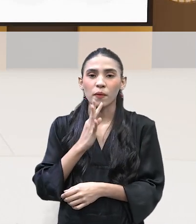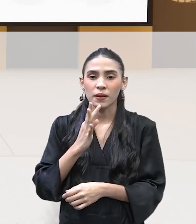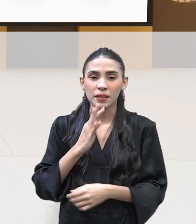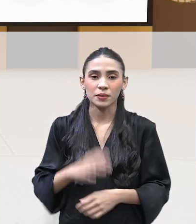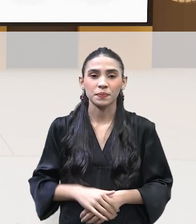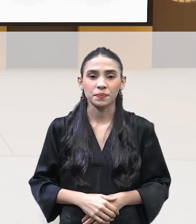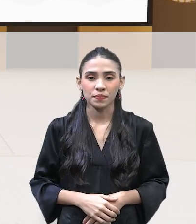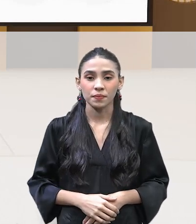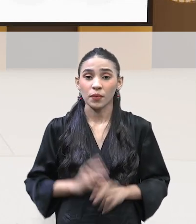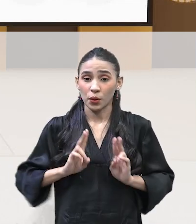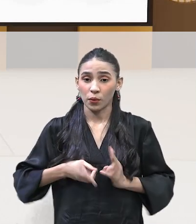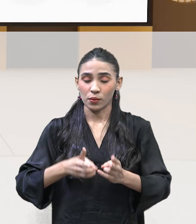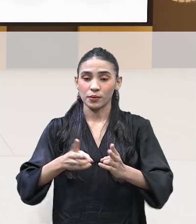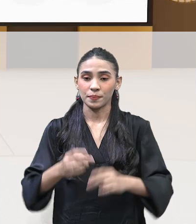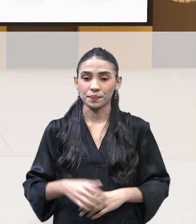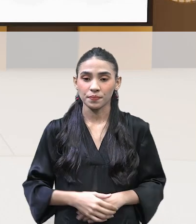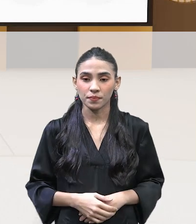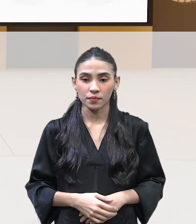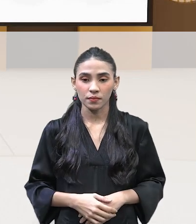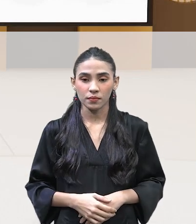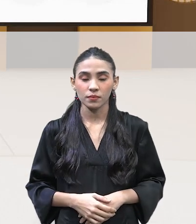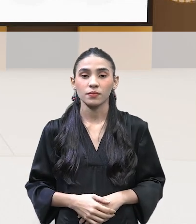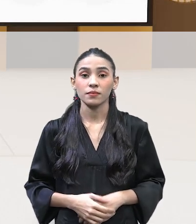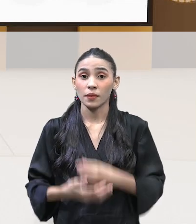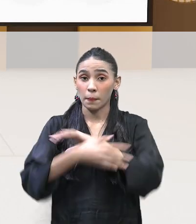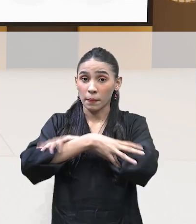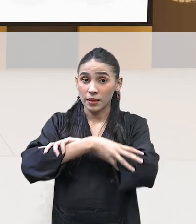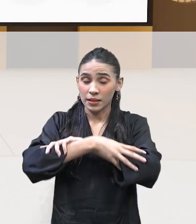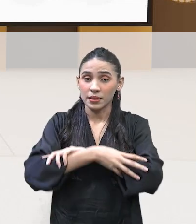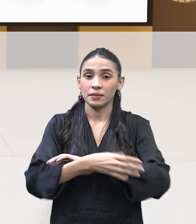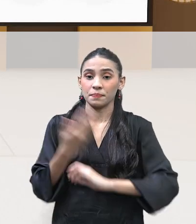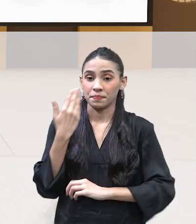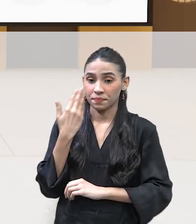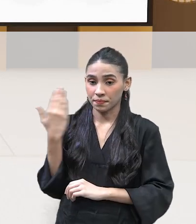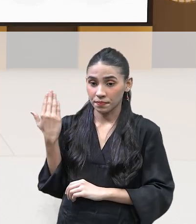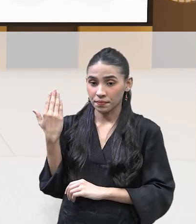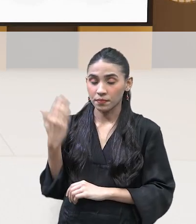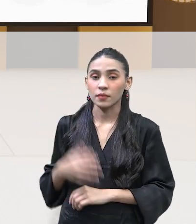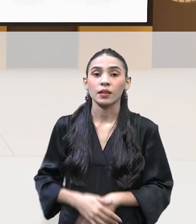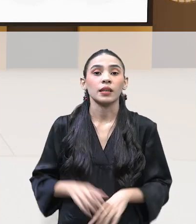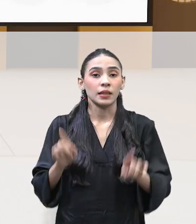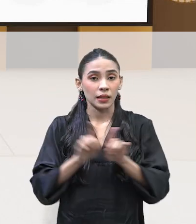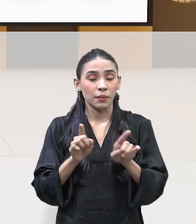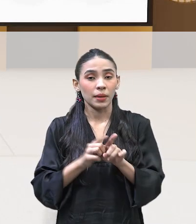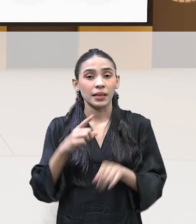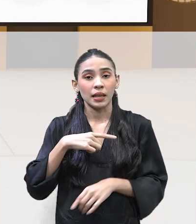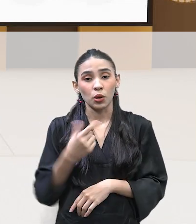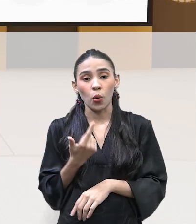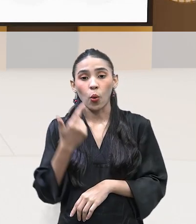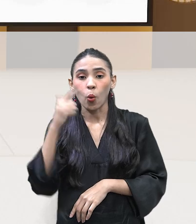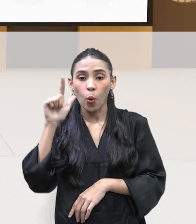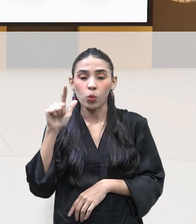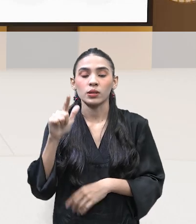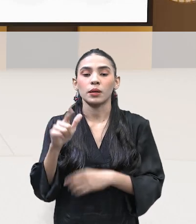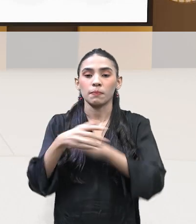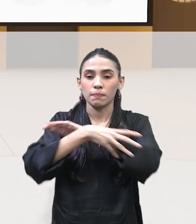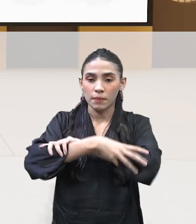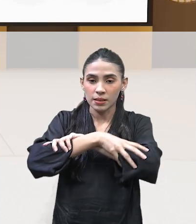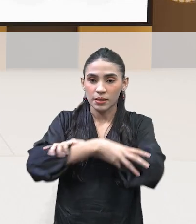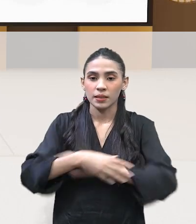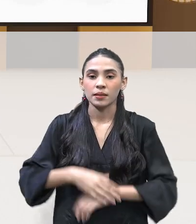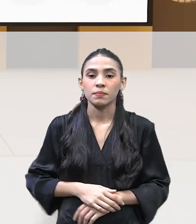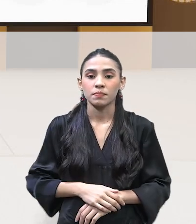Vamos continuar? Então, olha só, então a gente viu essa parceria. Eles também fazem mais uma parceria com outro povo originário. Olha